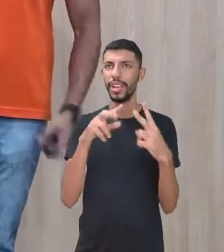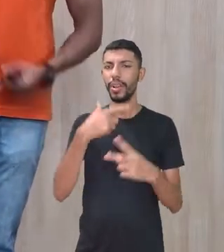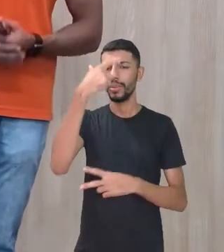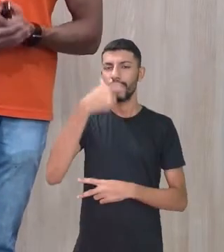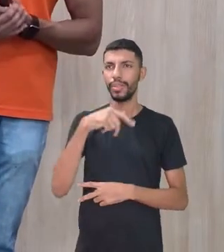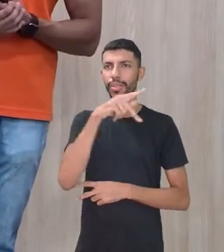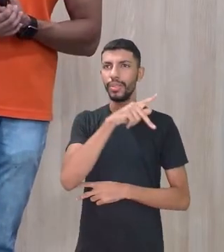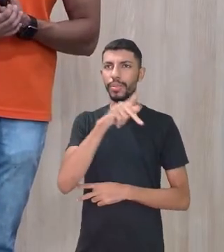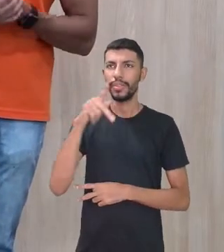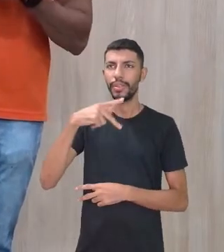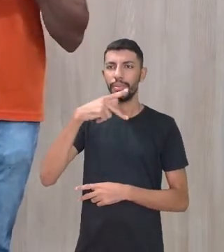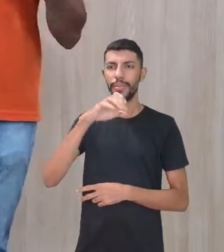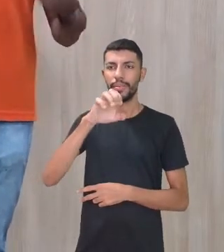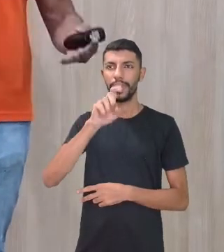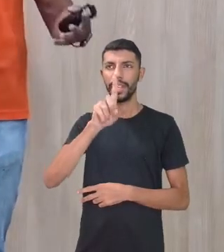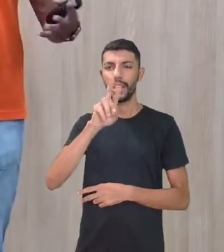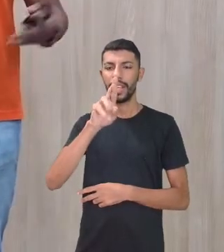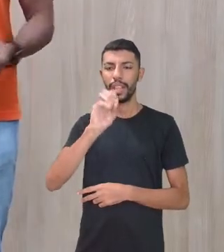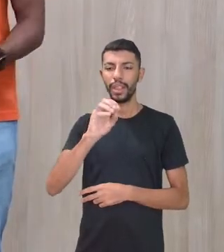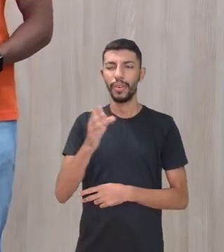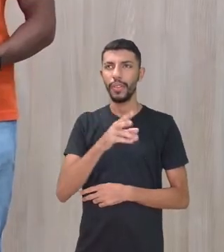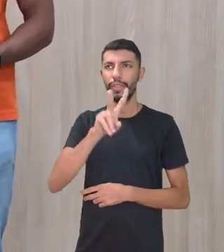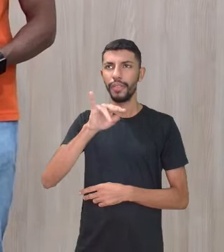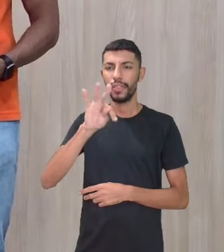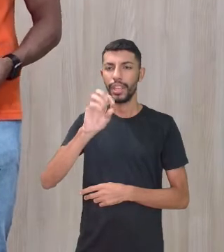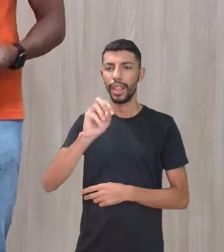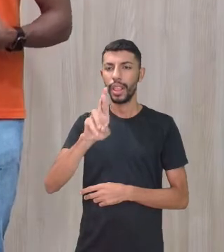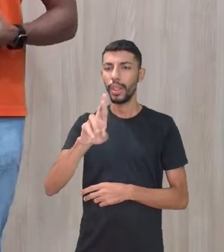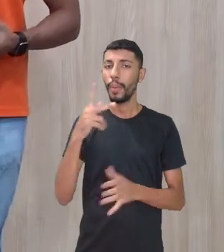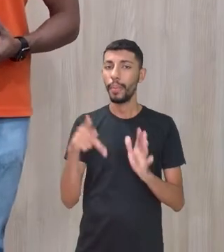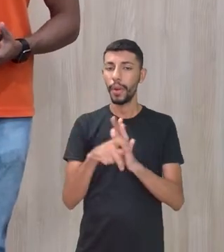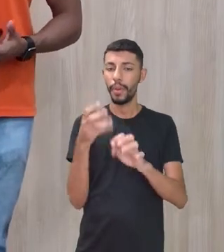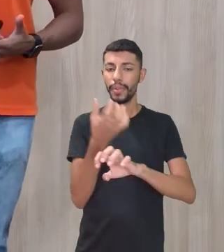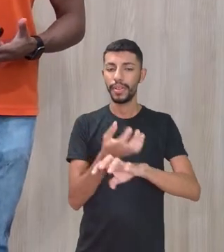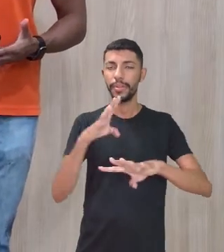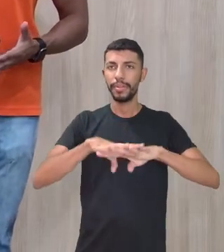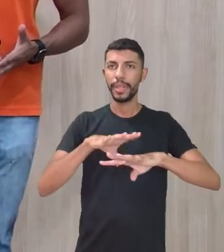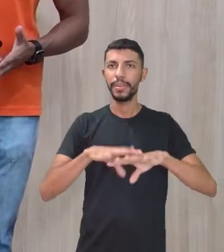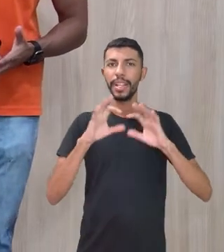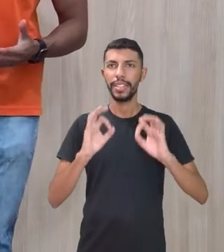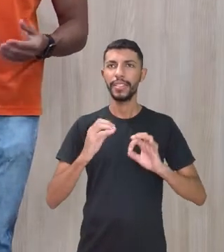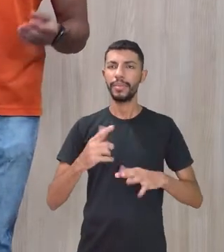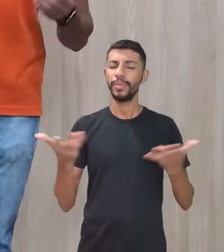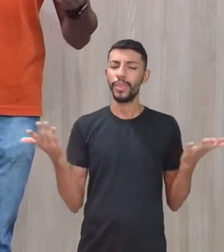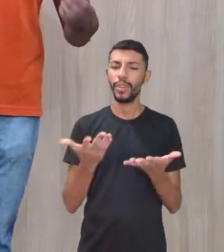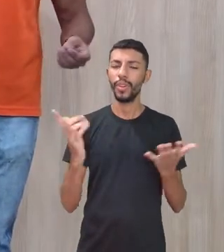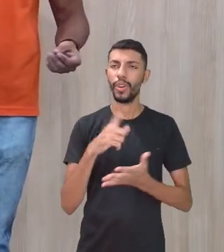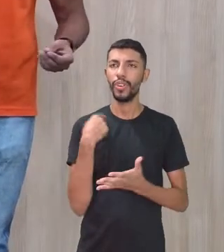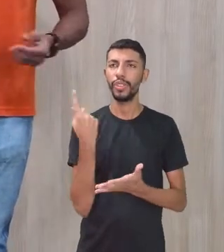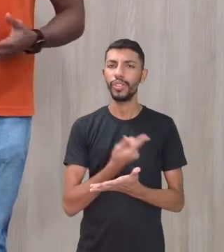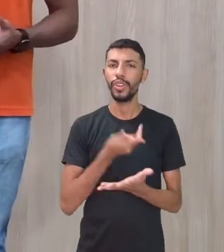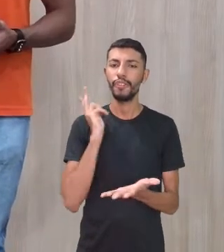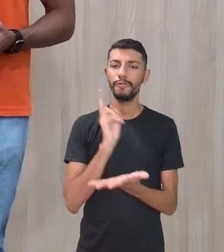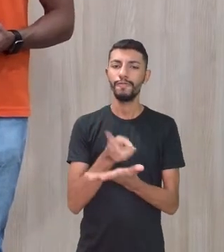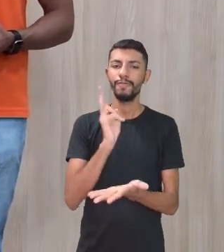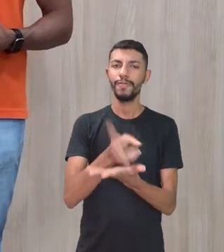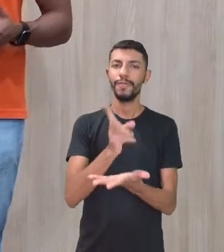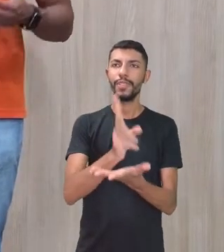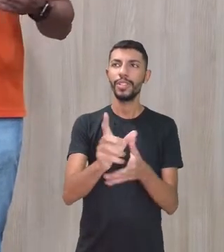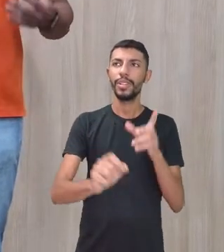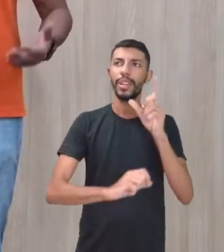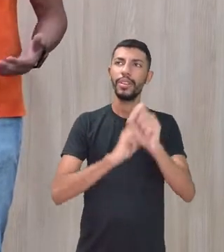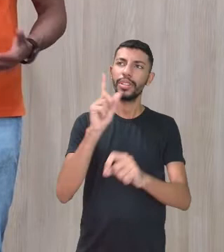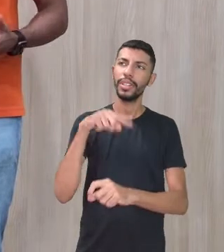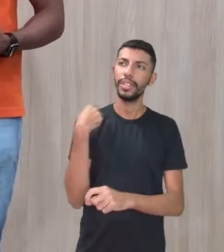chamo Pedro Vitor, sou o professor de matemática de vocês. E hoje nós vamos dar continuidade ao que